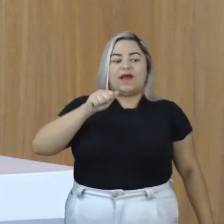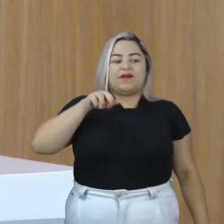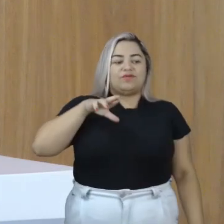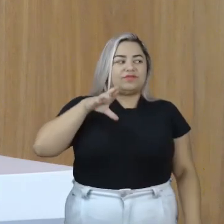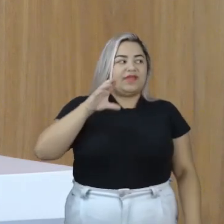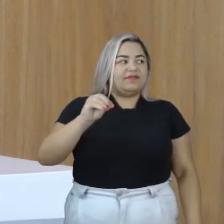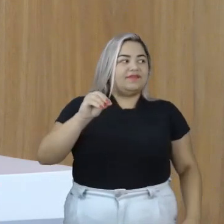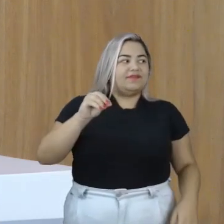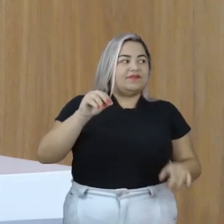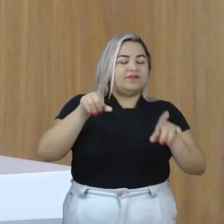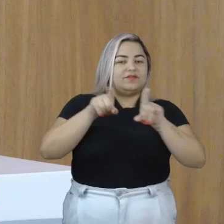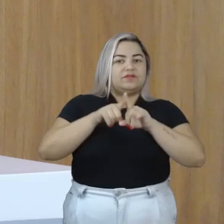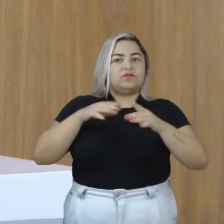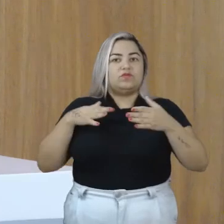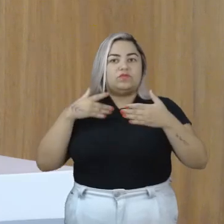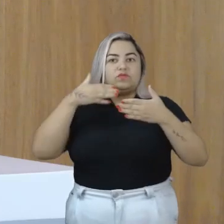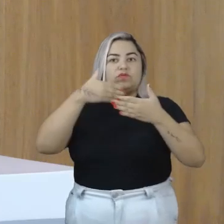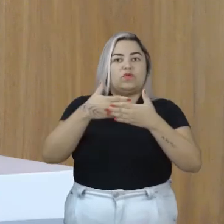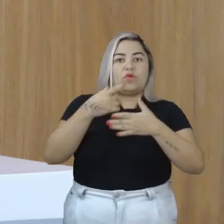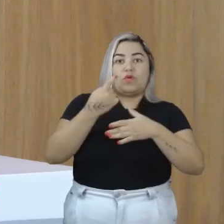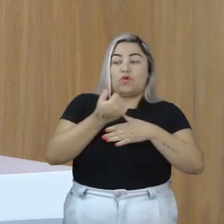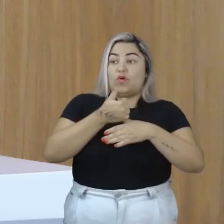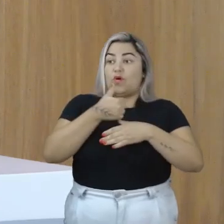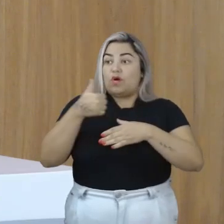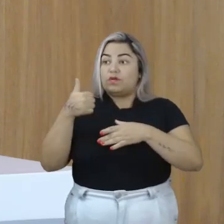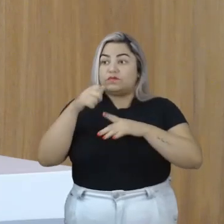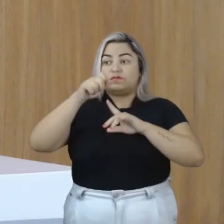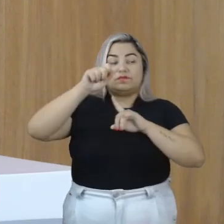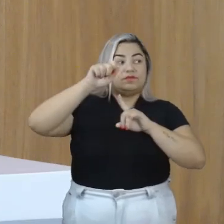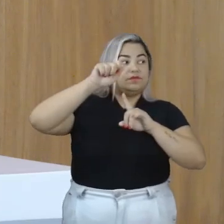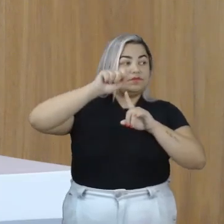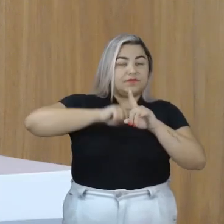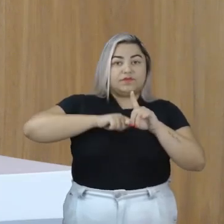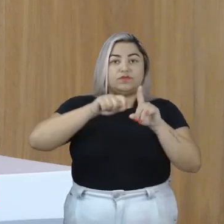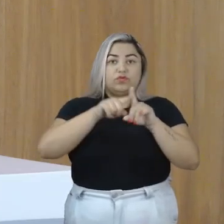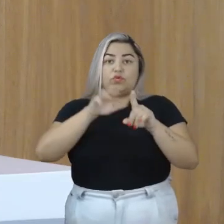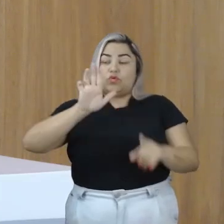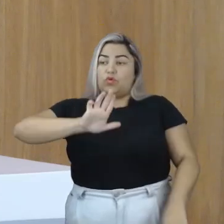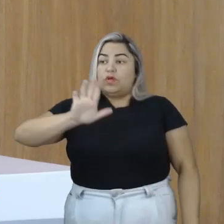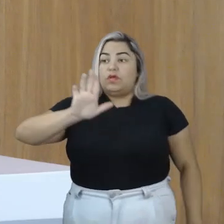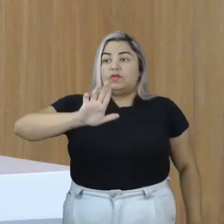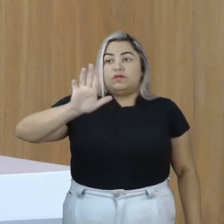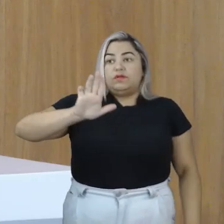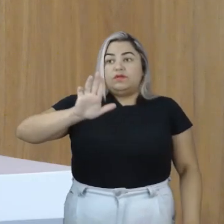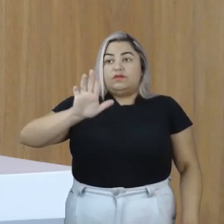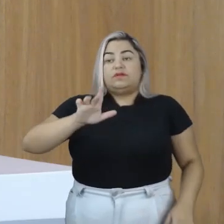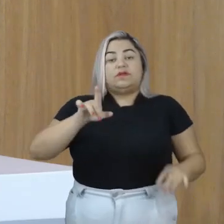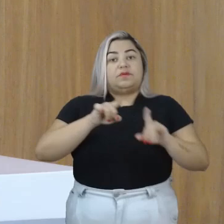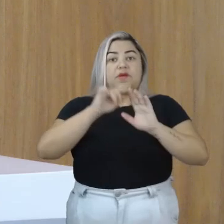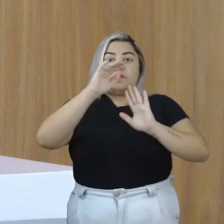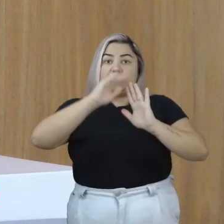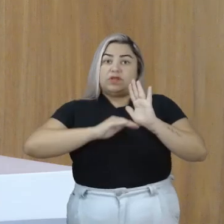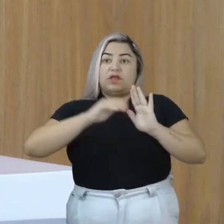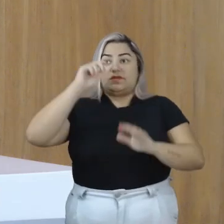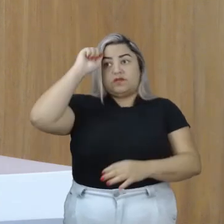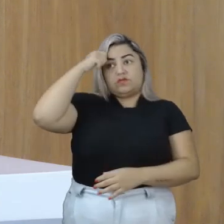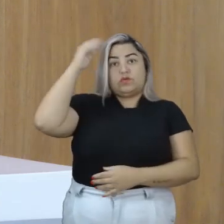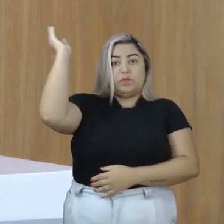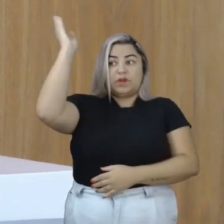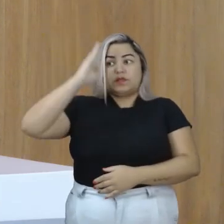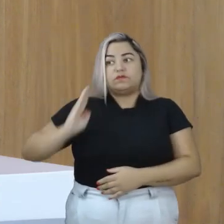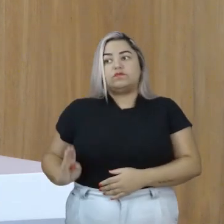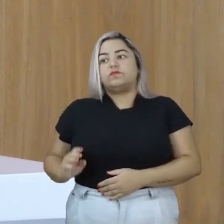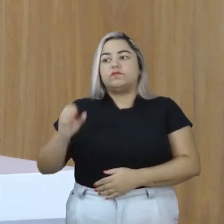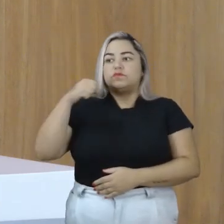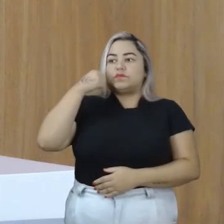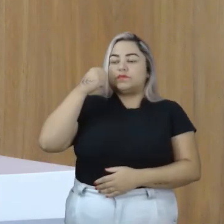que fala sobre os avanços nos primeiros 11 meses do governo Lula em relação à pauta racial no Brasil. O